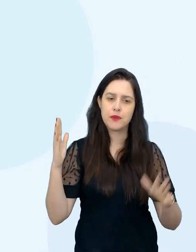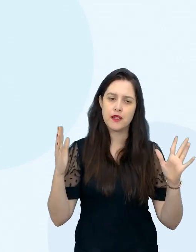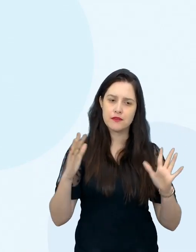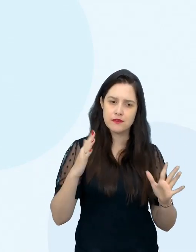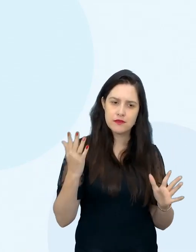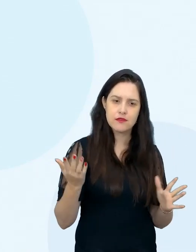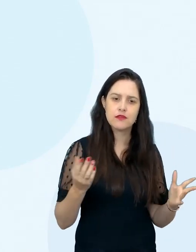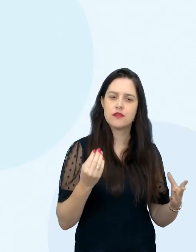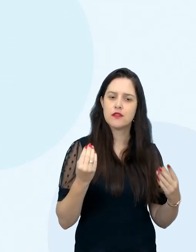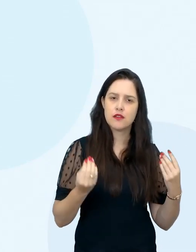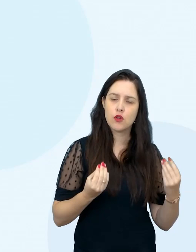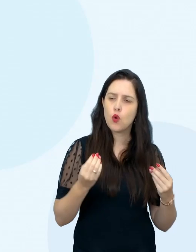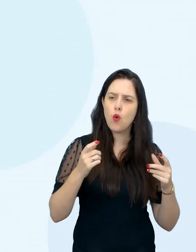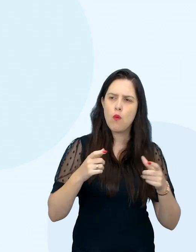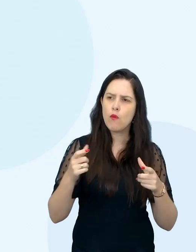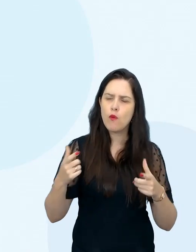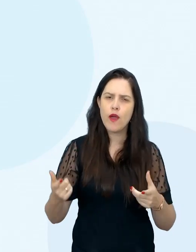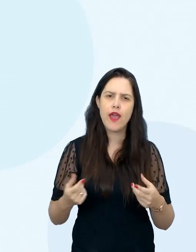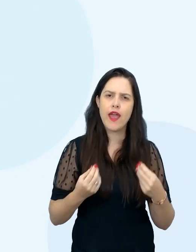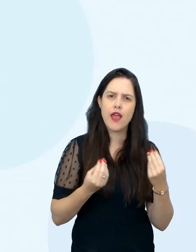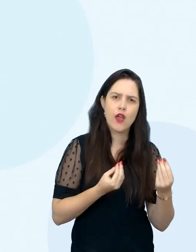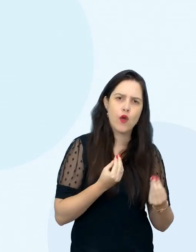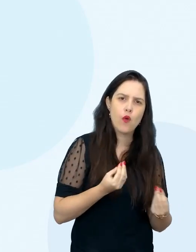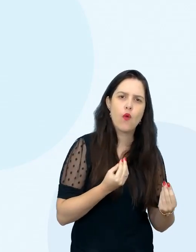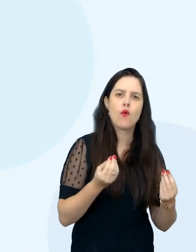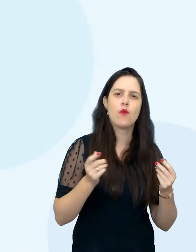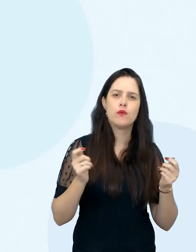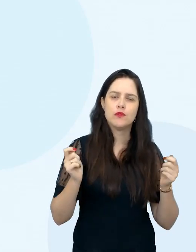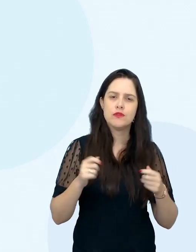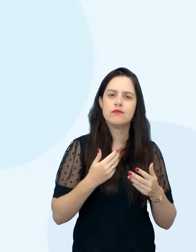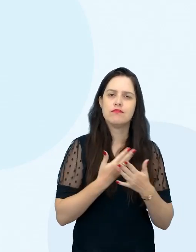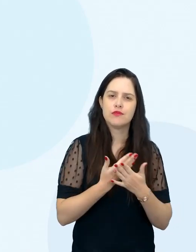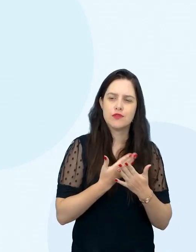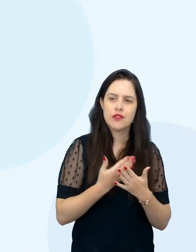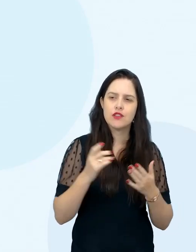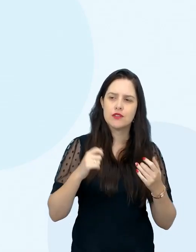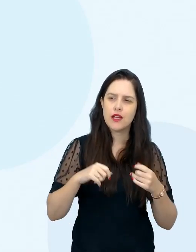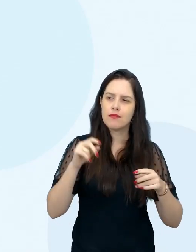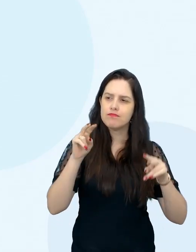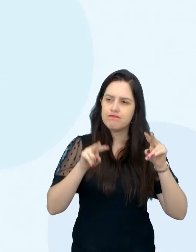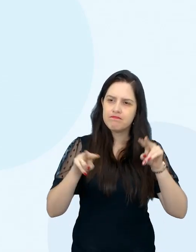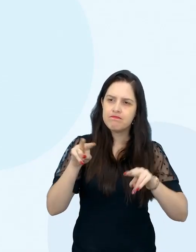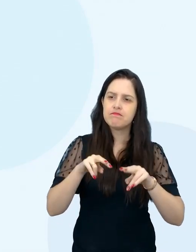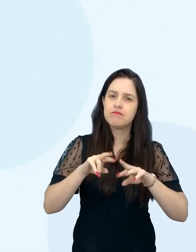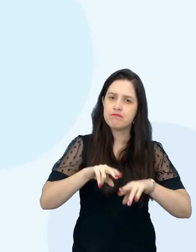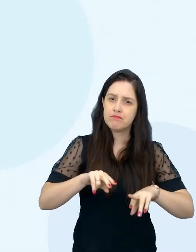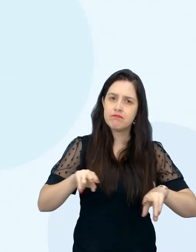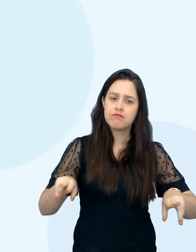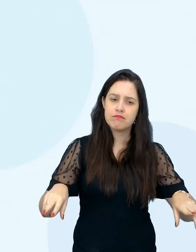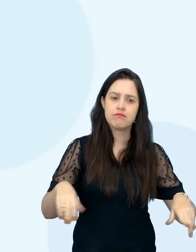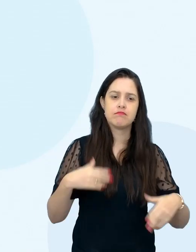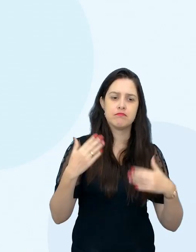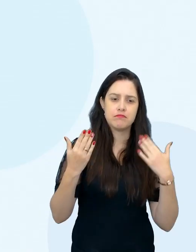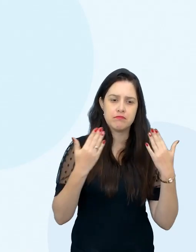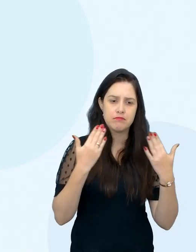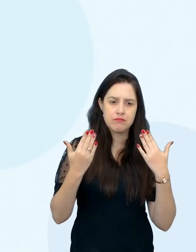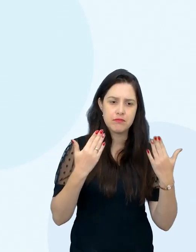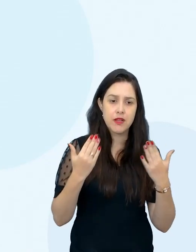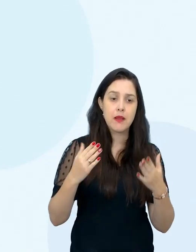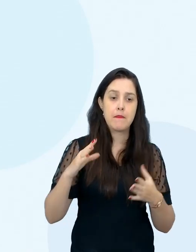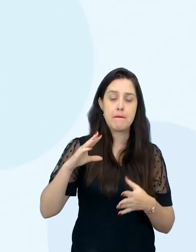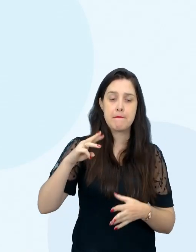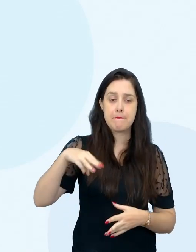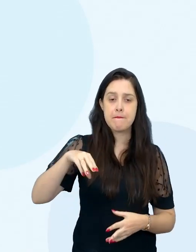é no interior, como é que ele é na capital, se tem diferença, se os estudantes conseguem identificar essas diferenças. Análise de